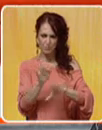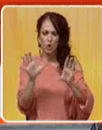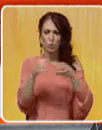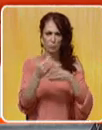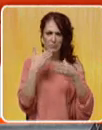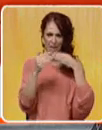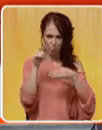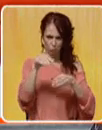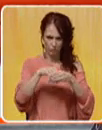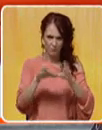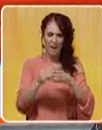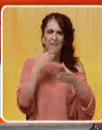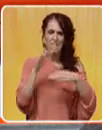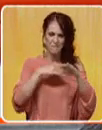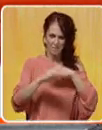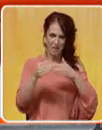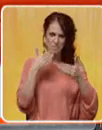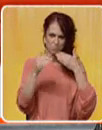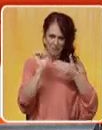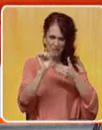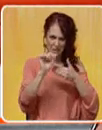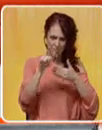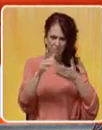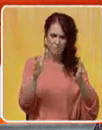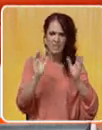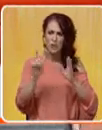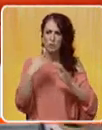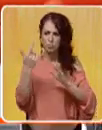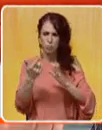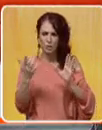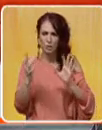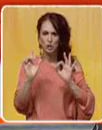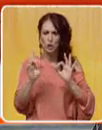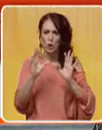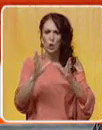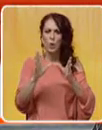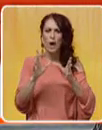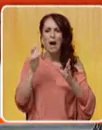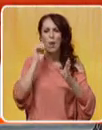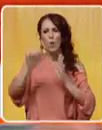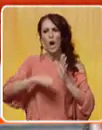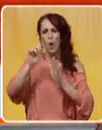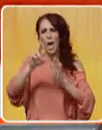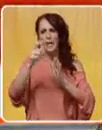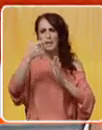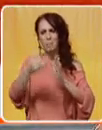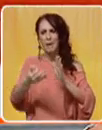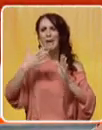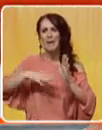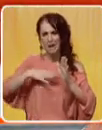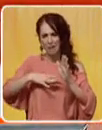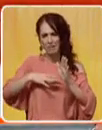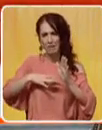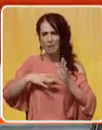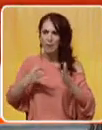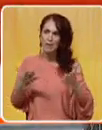teatro fizemos essa peça o azul isiste do ári dos Santos que depois o herlanda peir teeu realizador da RTP quis pôr em